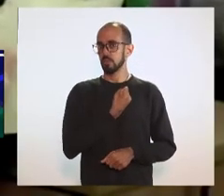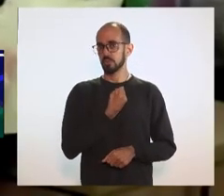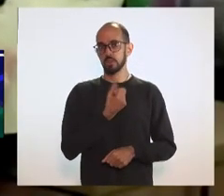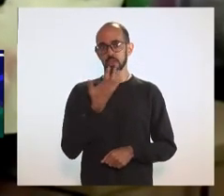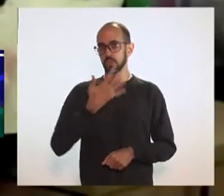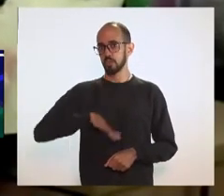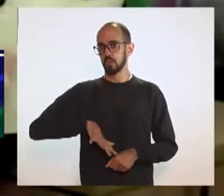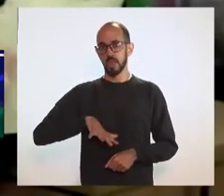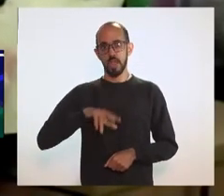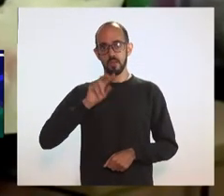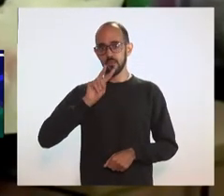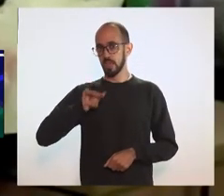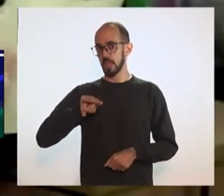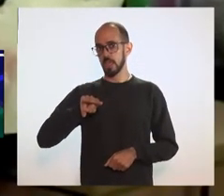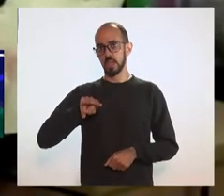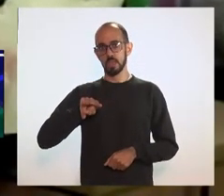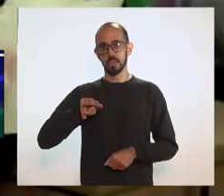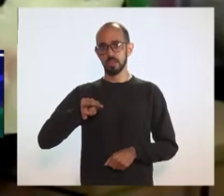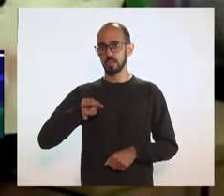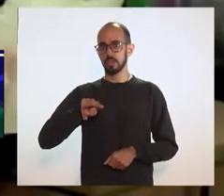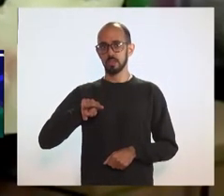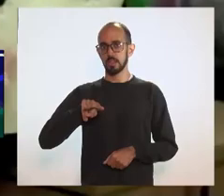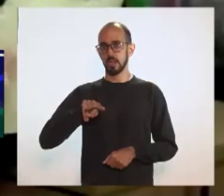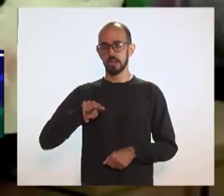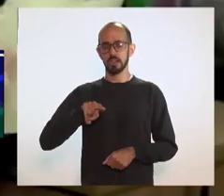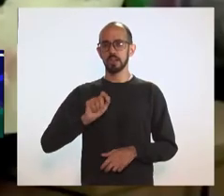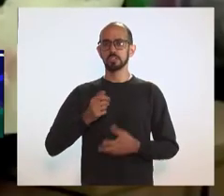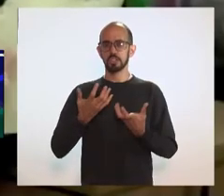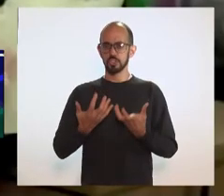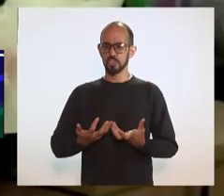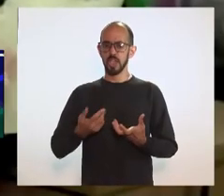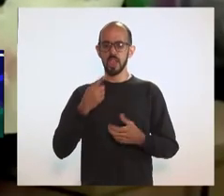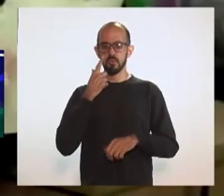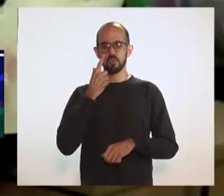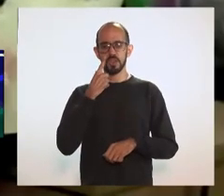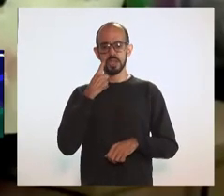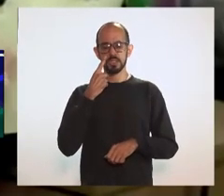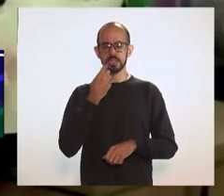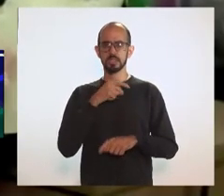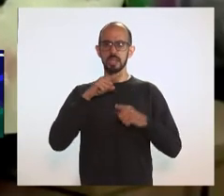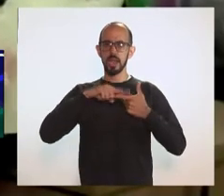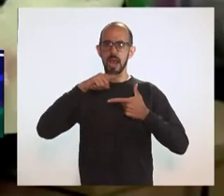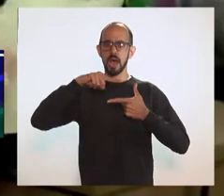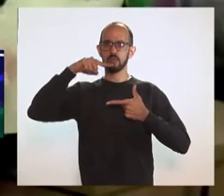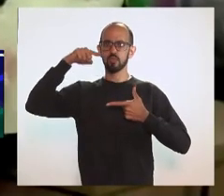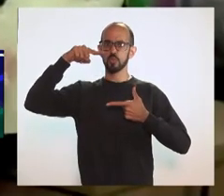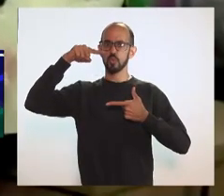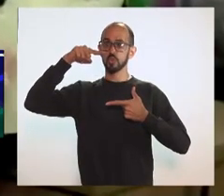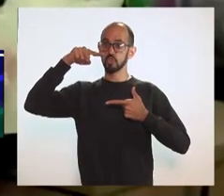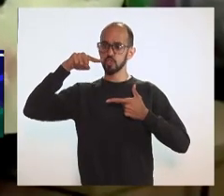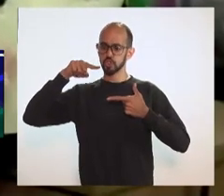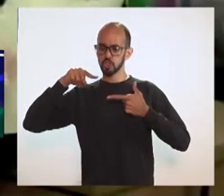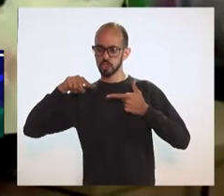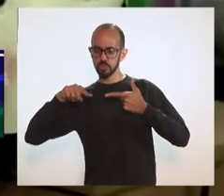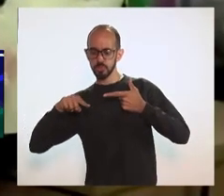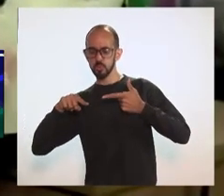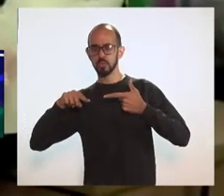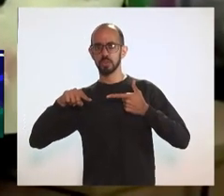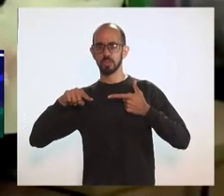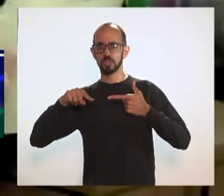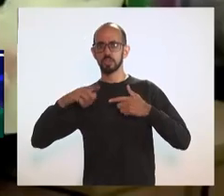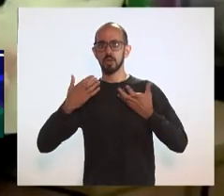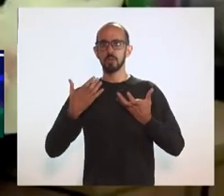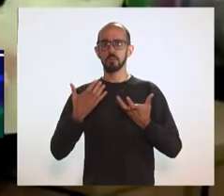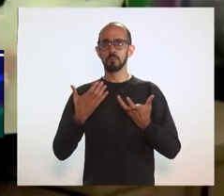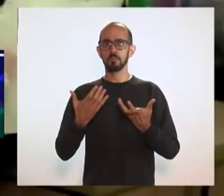ver nos painéis, nós não queremos ver. Nós queremos ver esse gráfico descer, esse gráfico aí. E aí eu peço a sensibilidade dessa